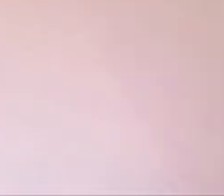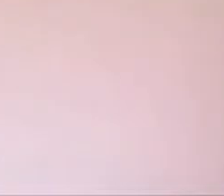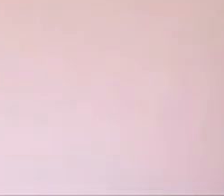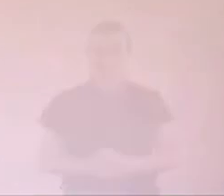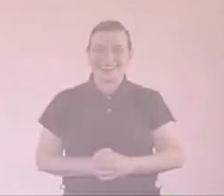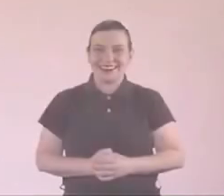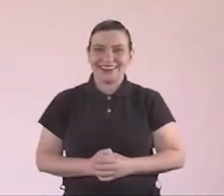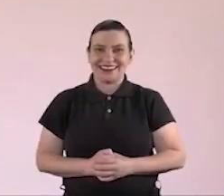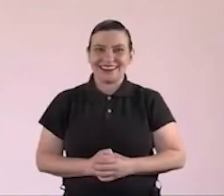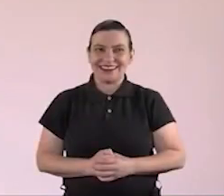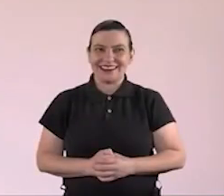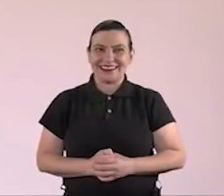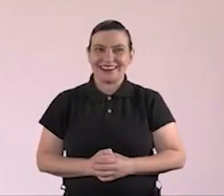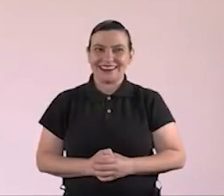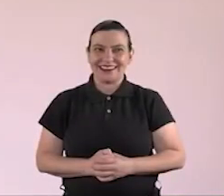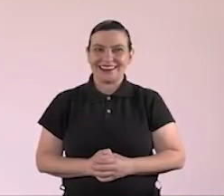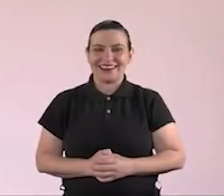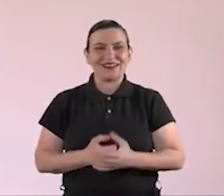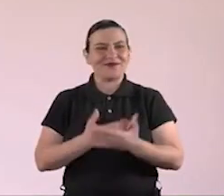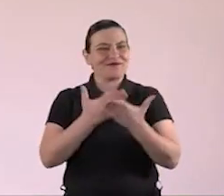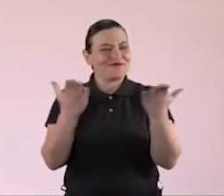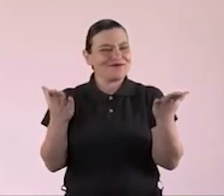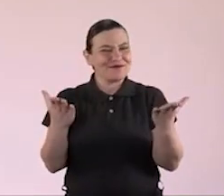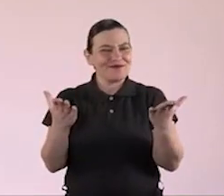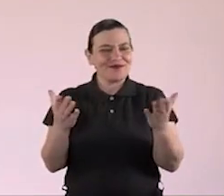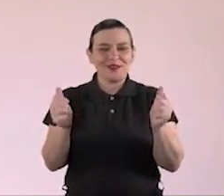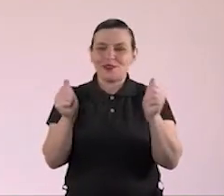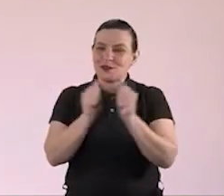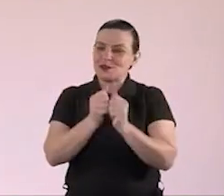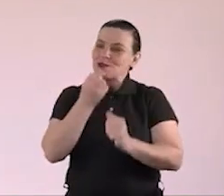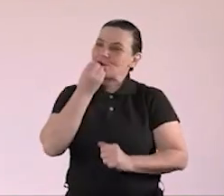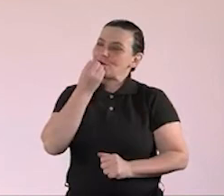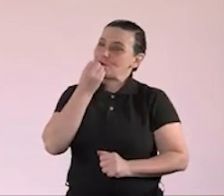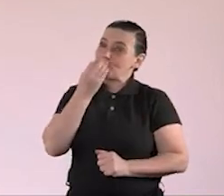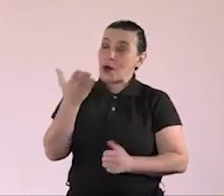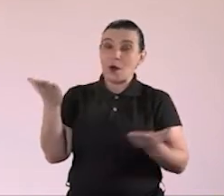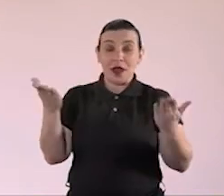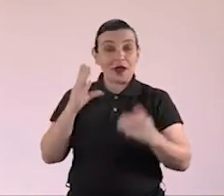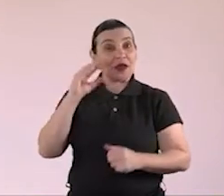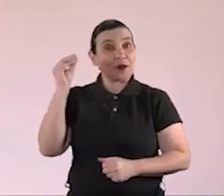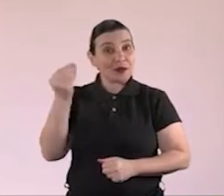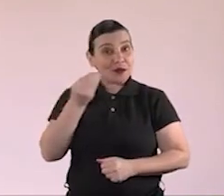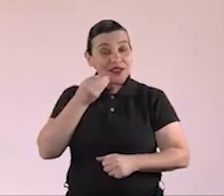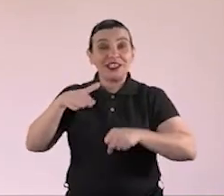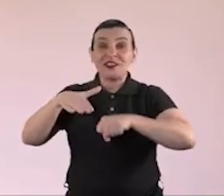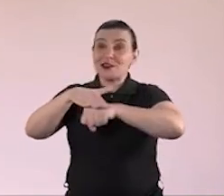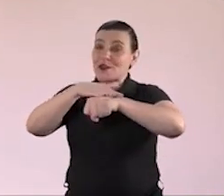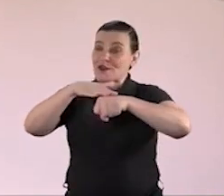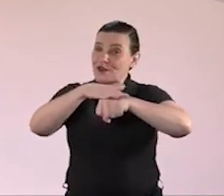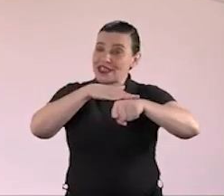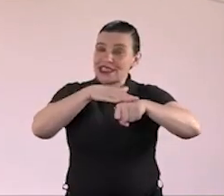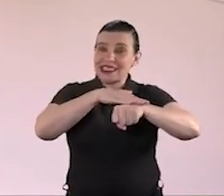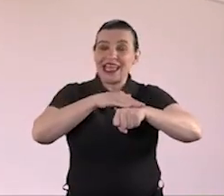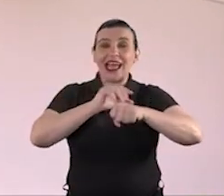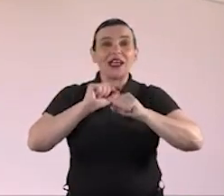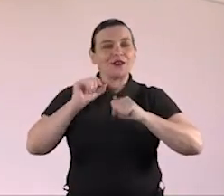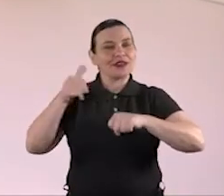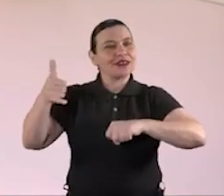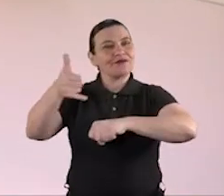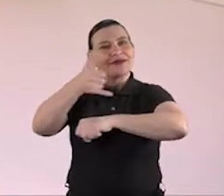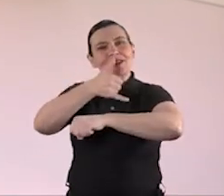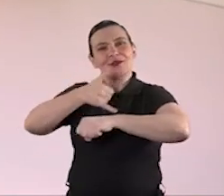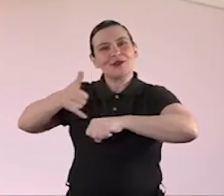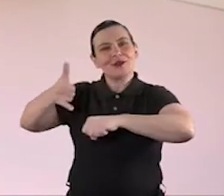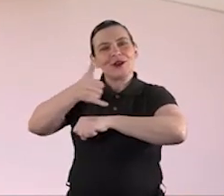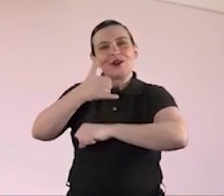Esse é um ótimo estar com vocês e agora tenho oportunidade de falar com vocês por alguns minutos sobre um dos meus olhos